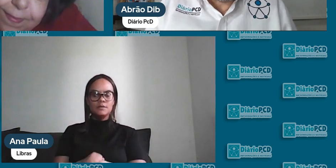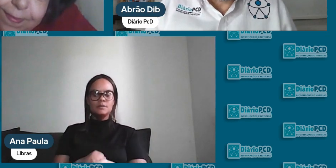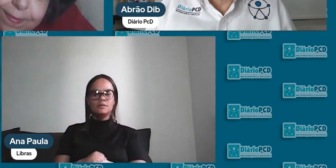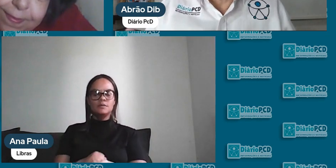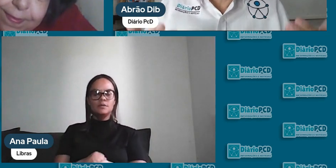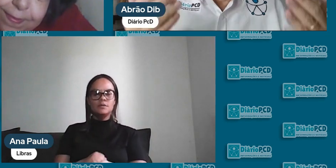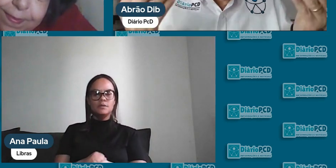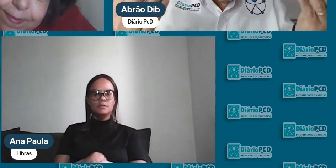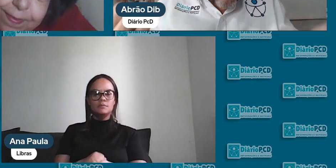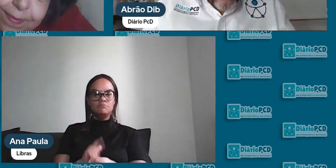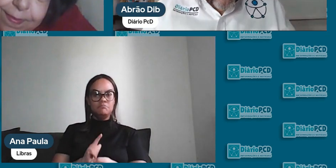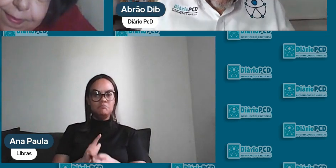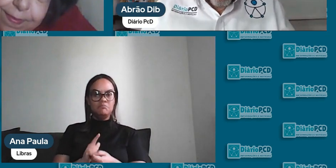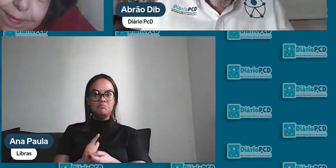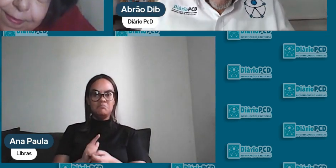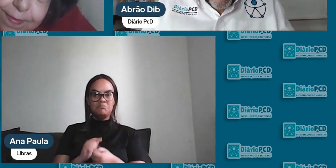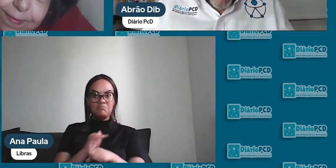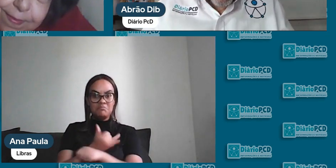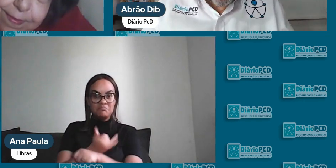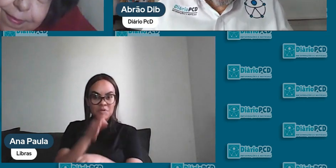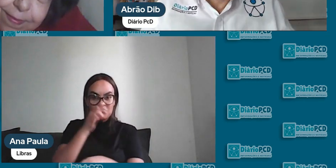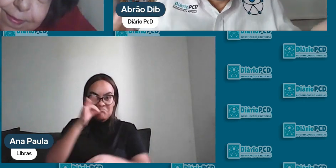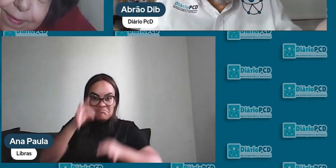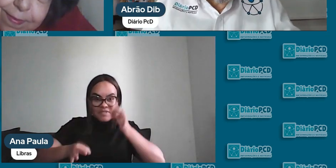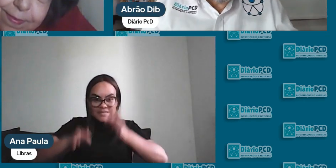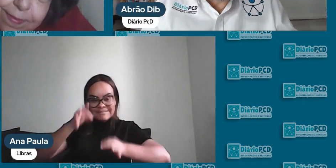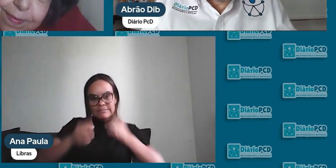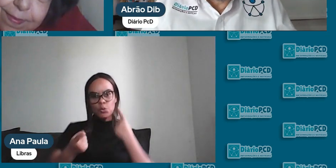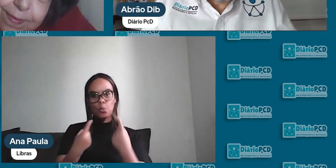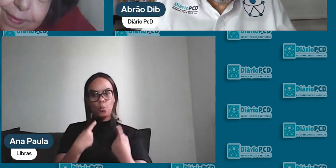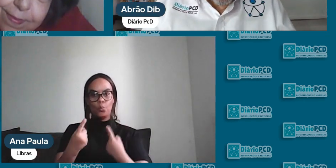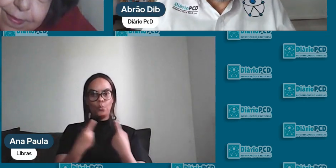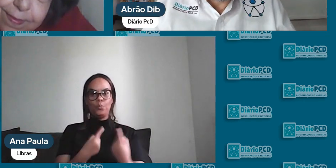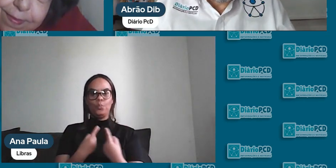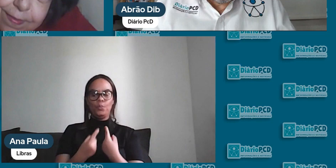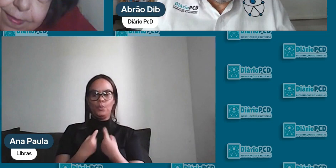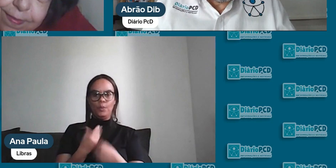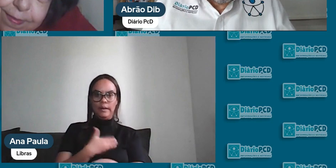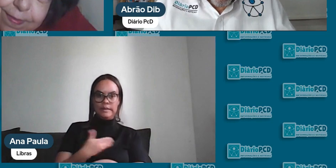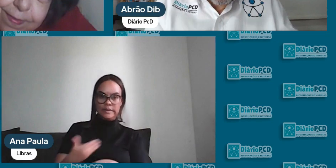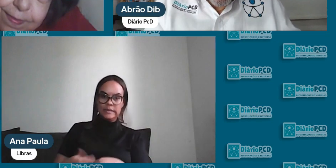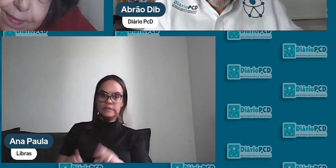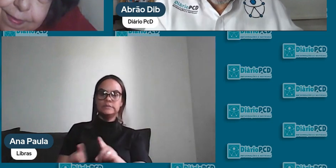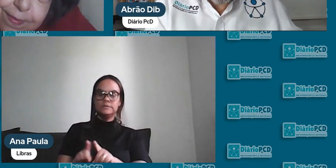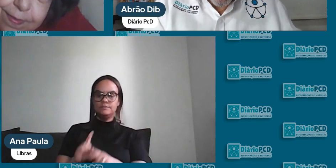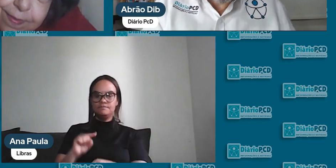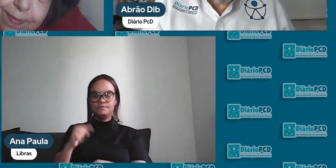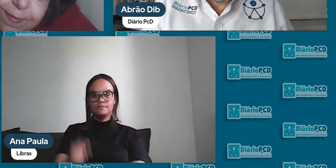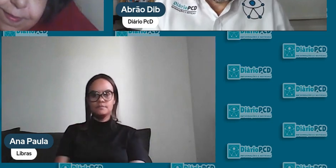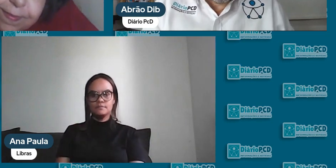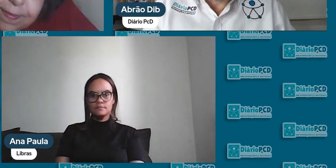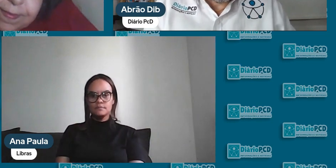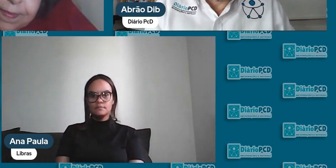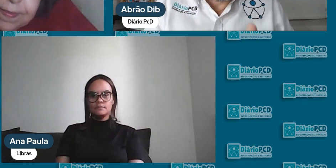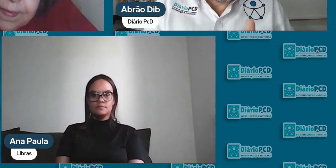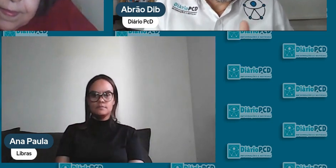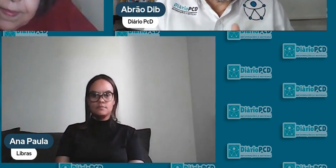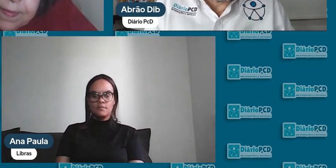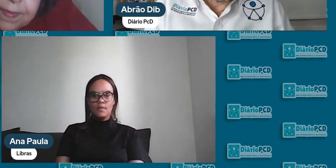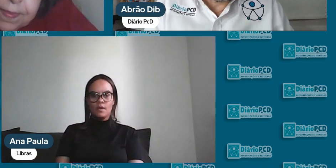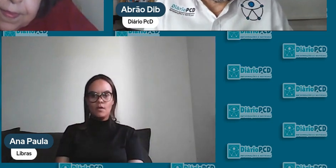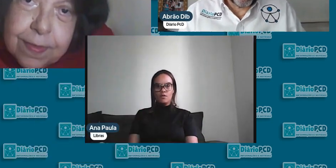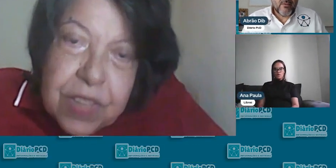temos mais argumentos para discutir com as autoridades depois dessas divulgações,